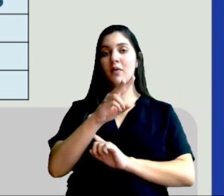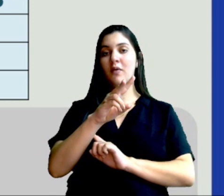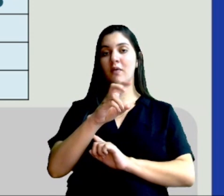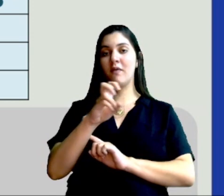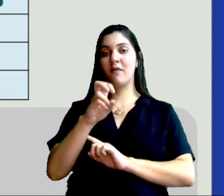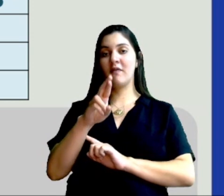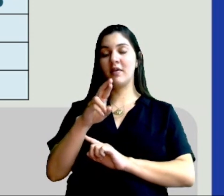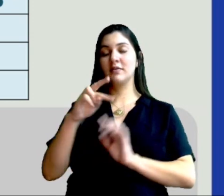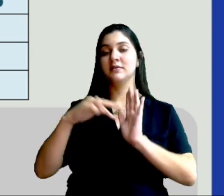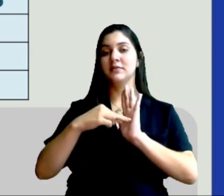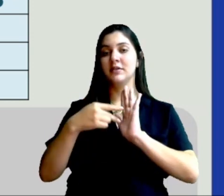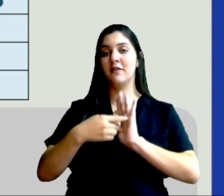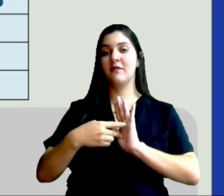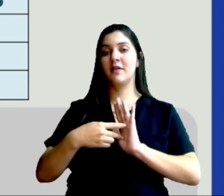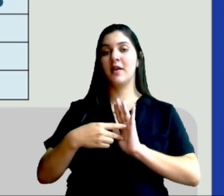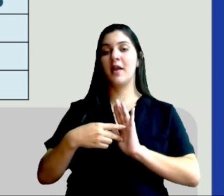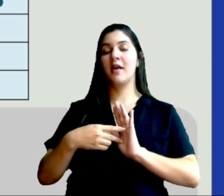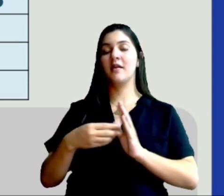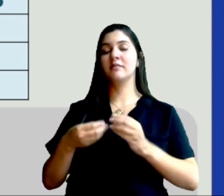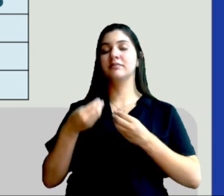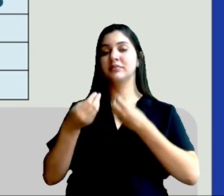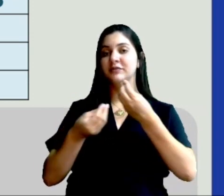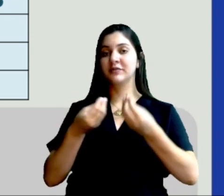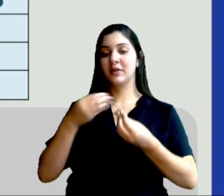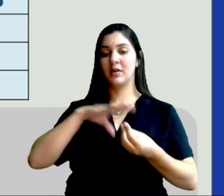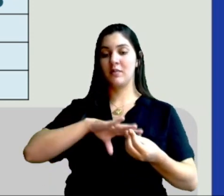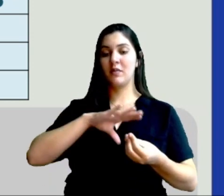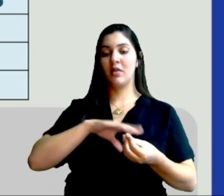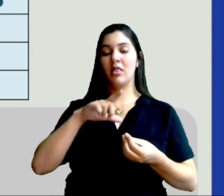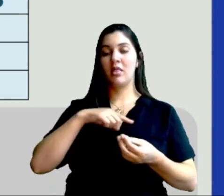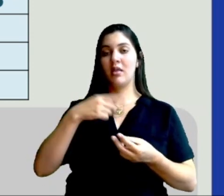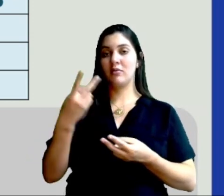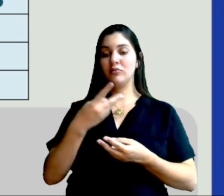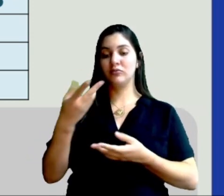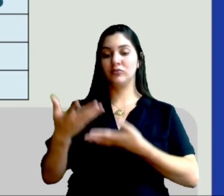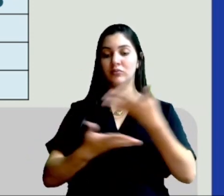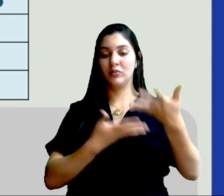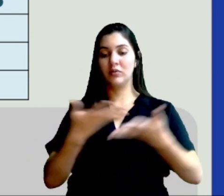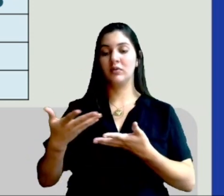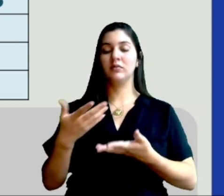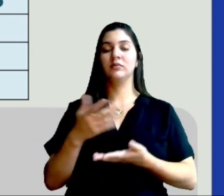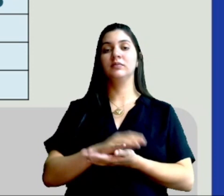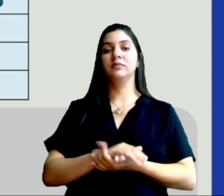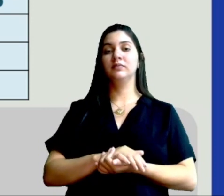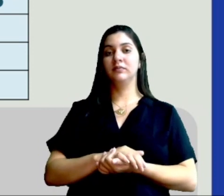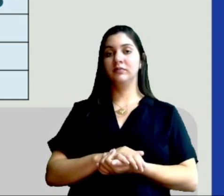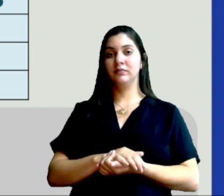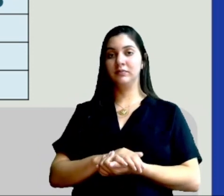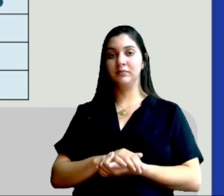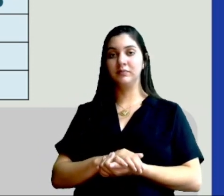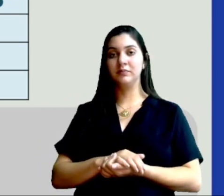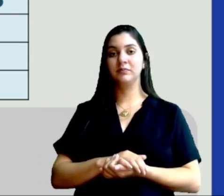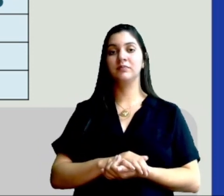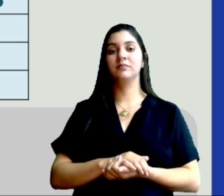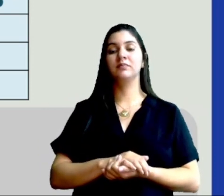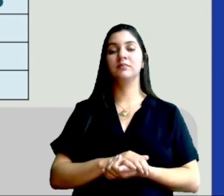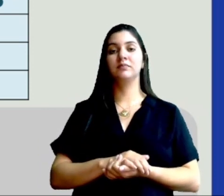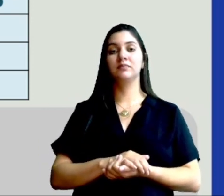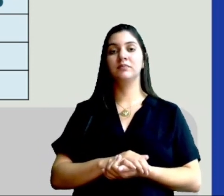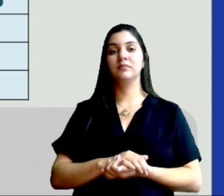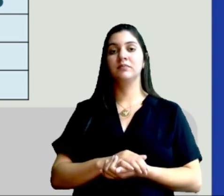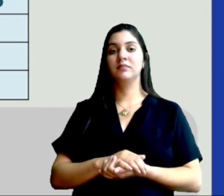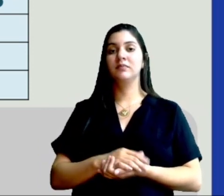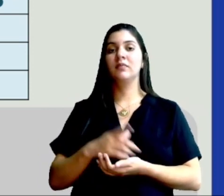prover em português, a gente tem os dois particípios, provisto e proveído, tá